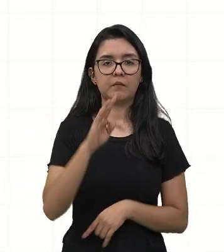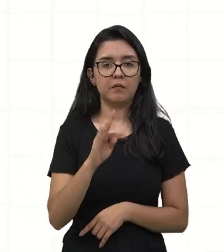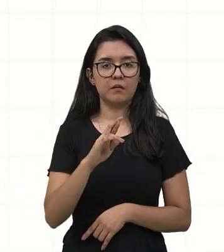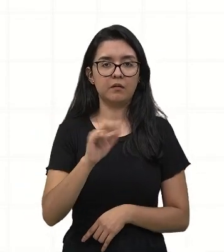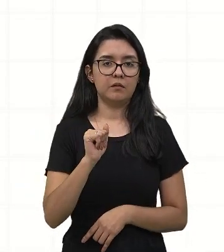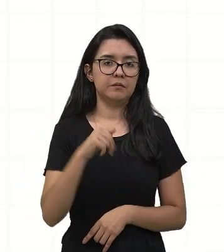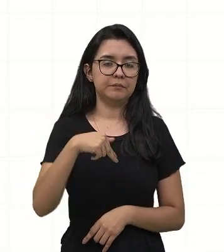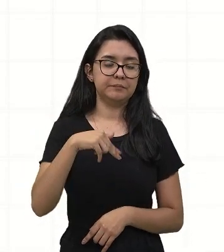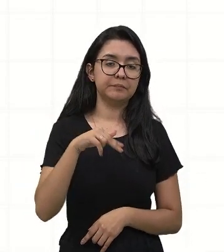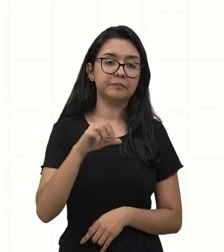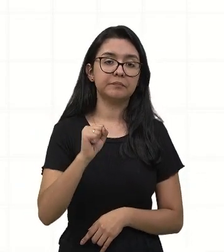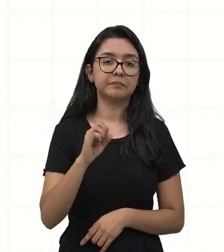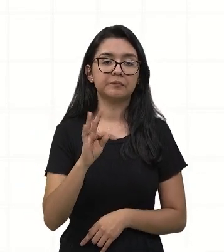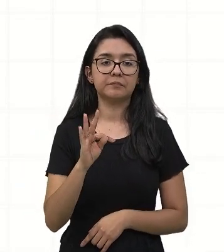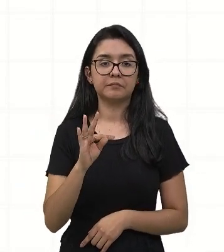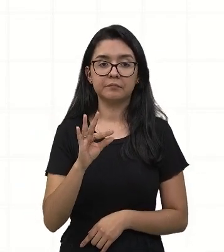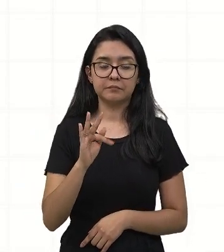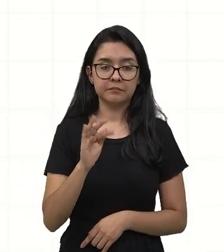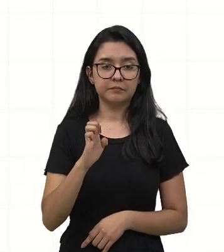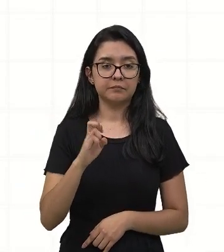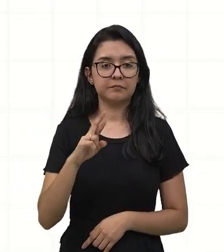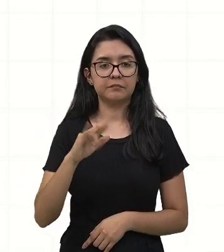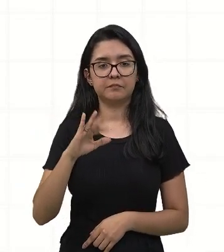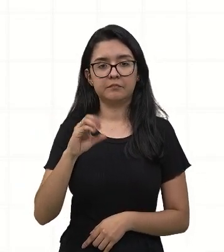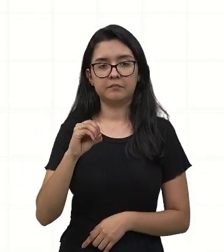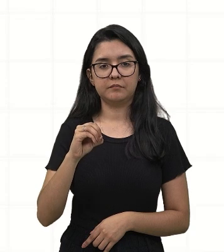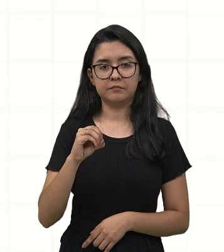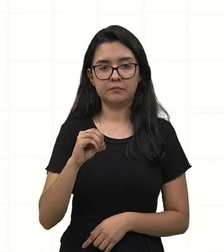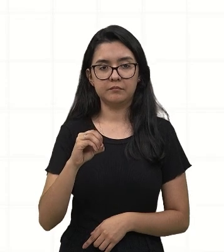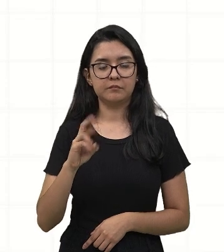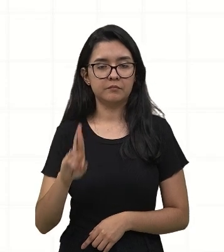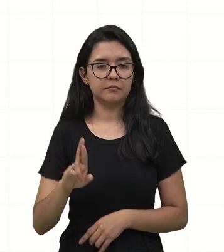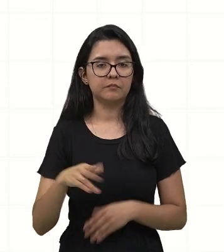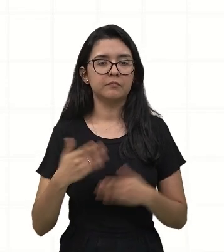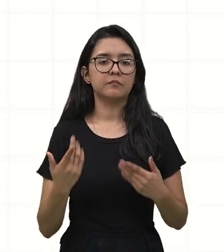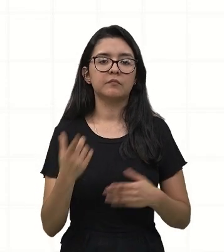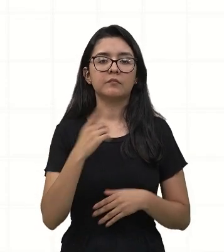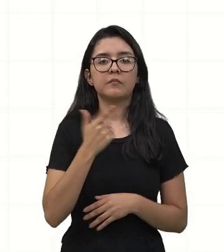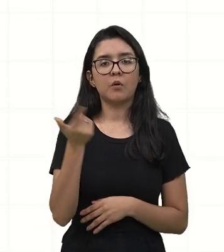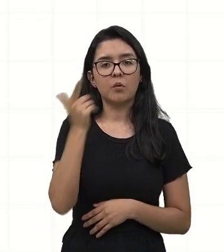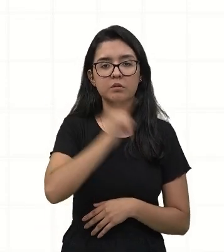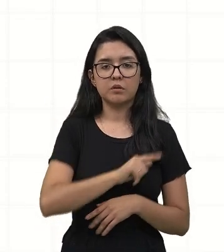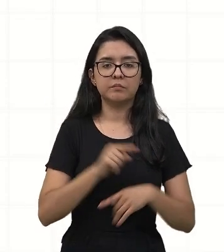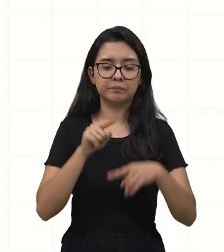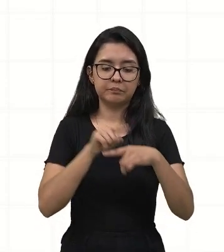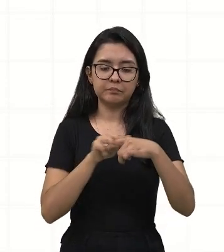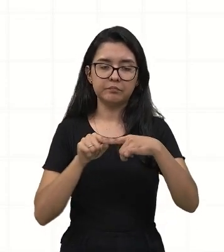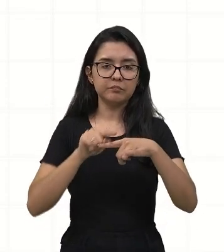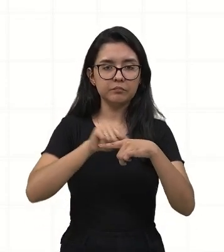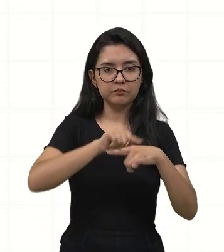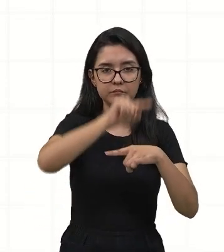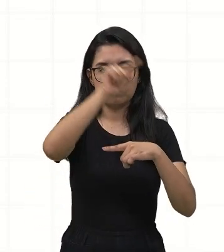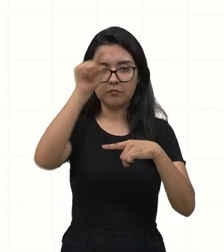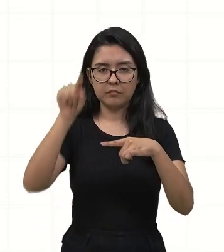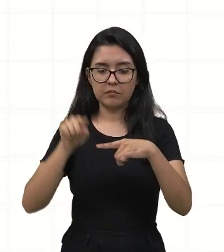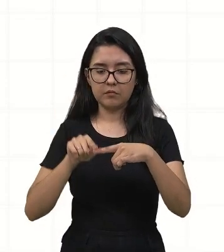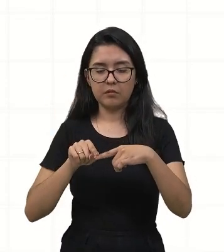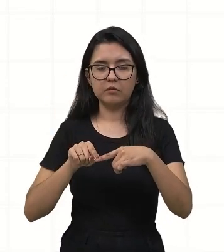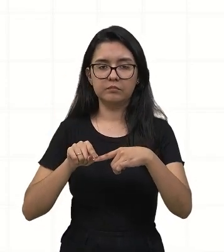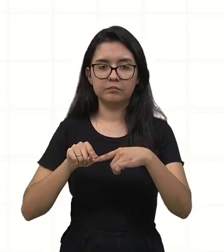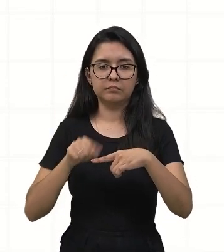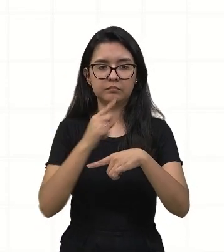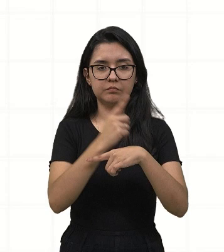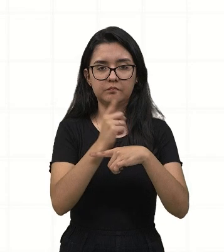imagem de um transferidor. O equipamento utilizado para tomar medidas de ângulos é conhecido como